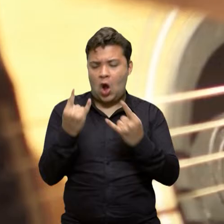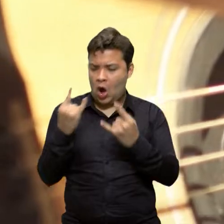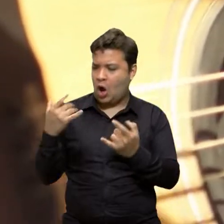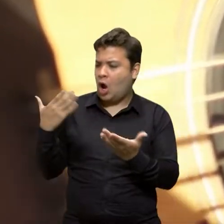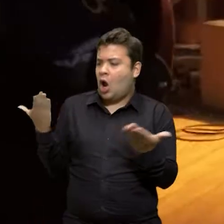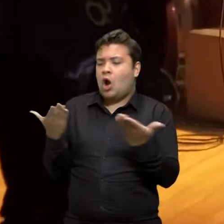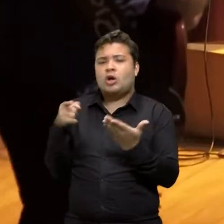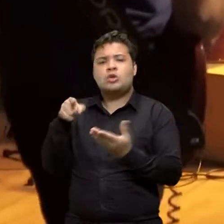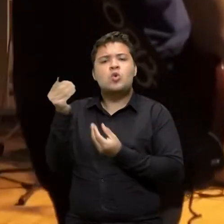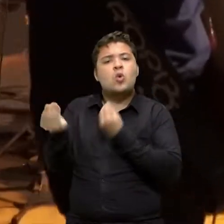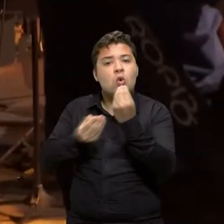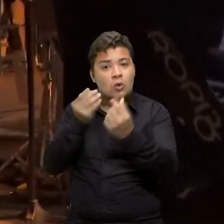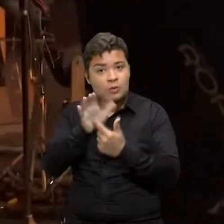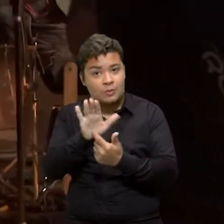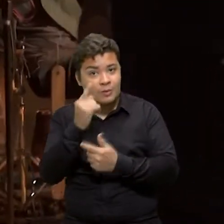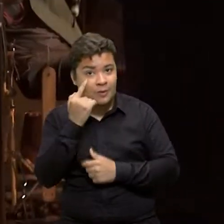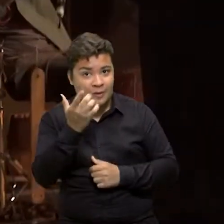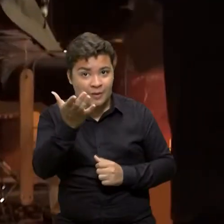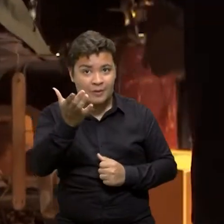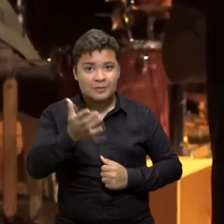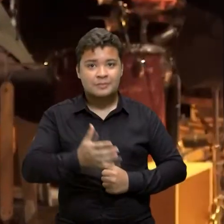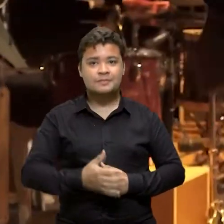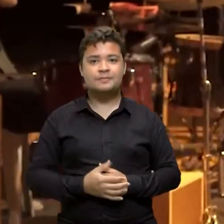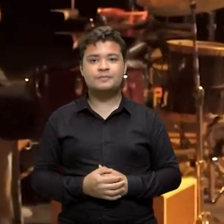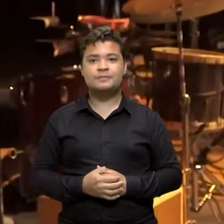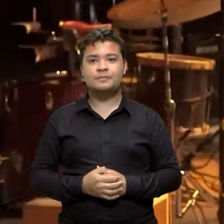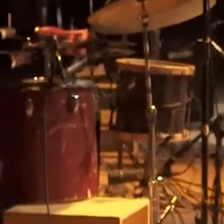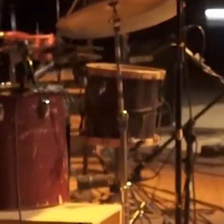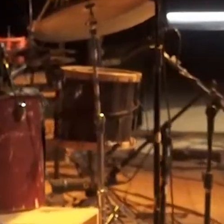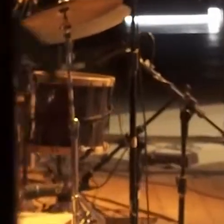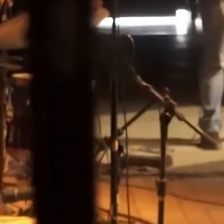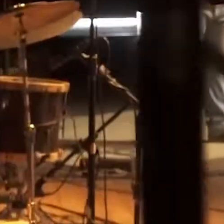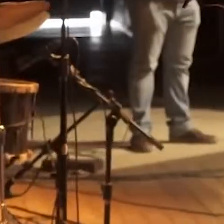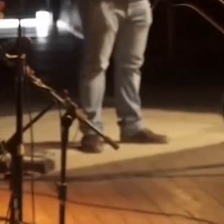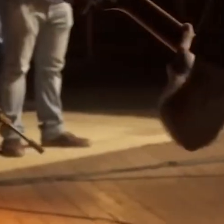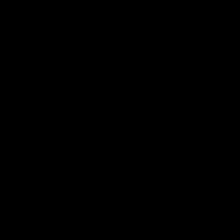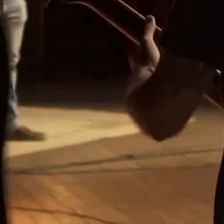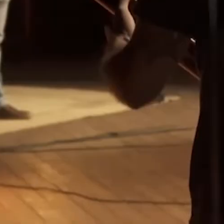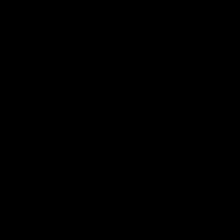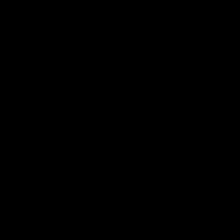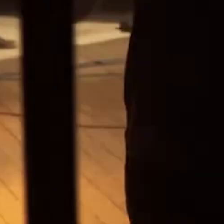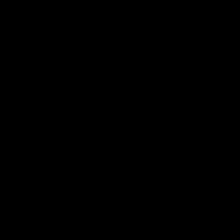tal você conferir um pouquinho de experimentação do rock atual?